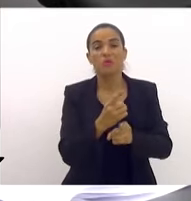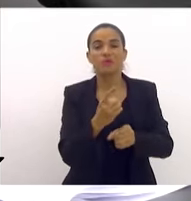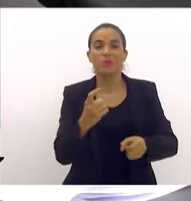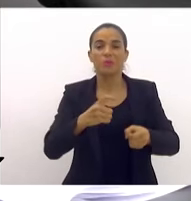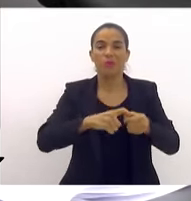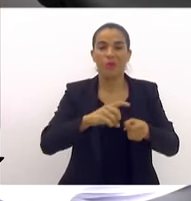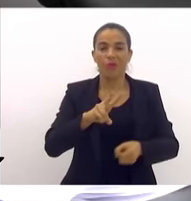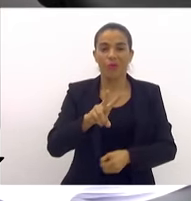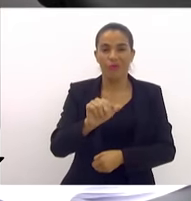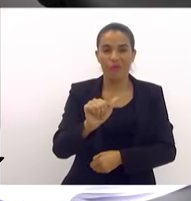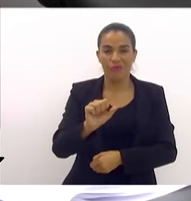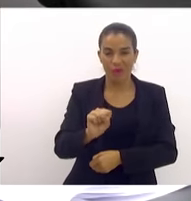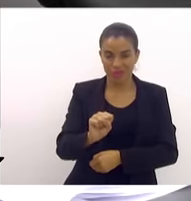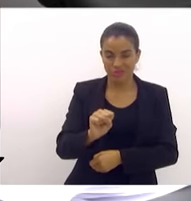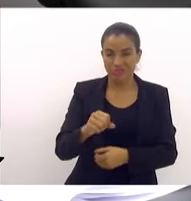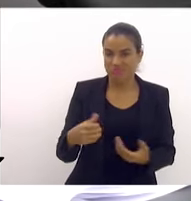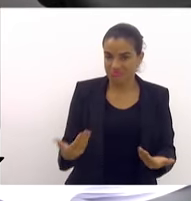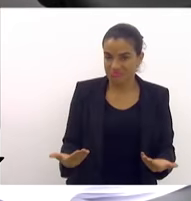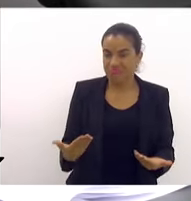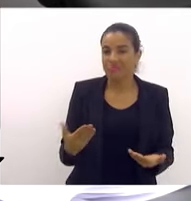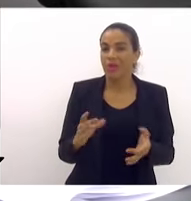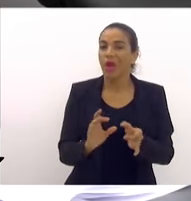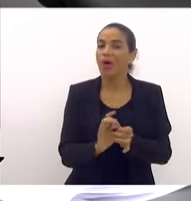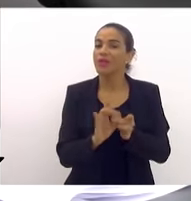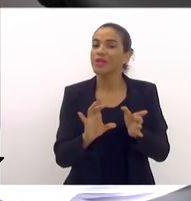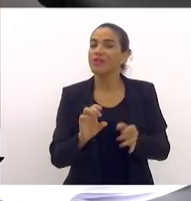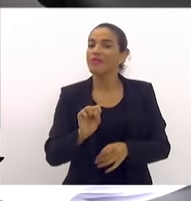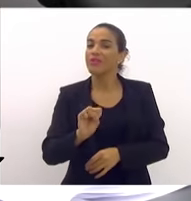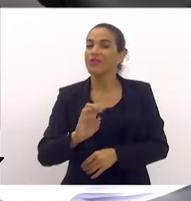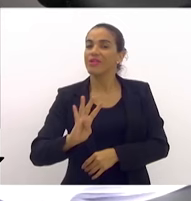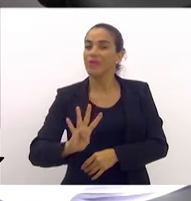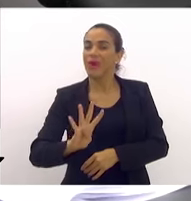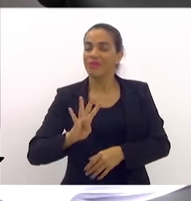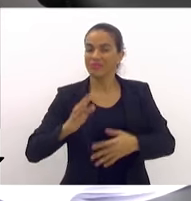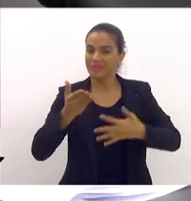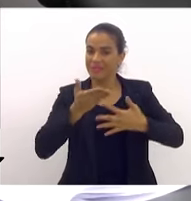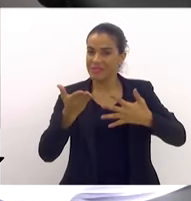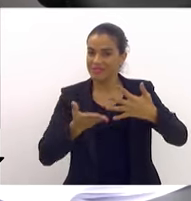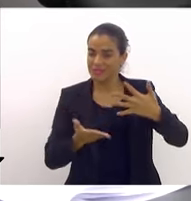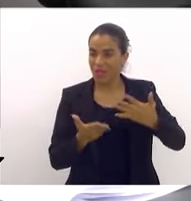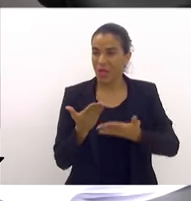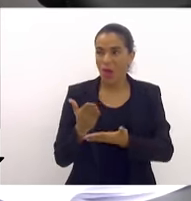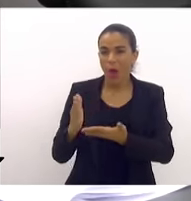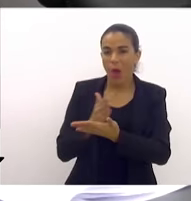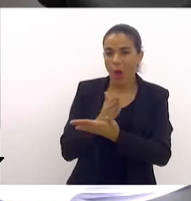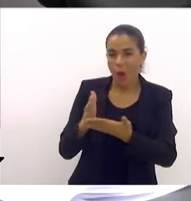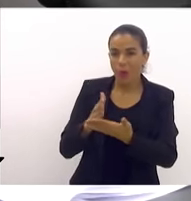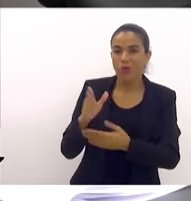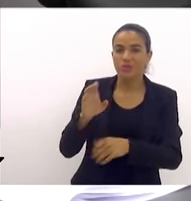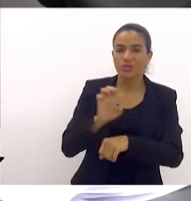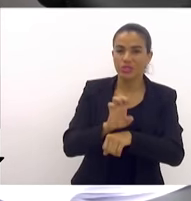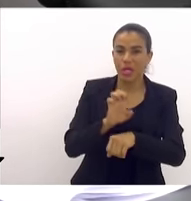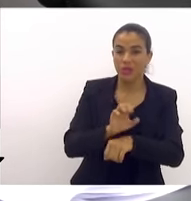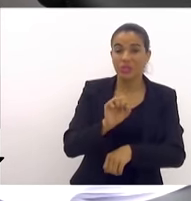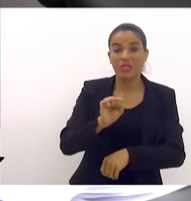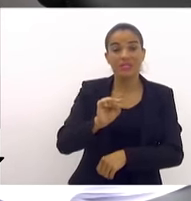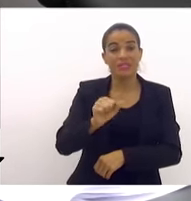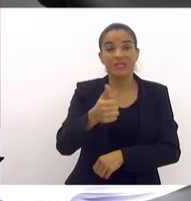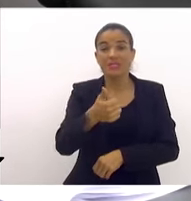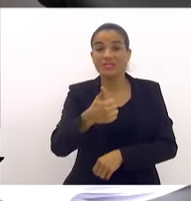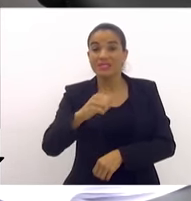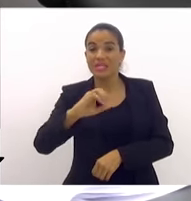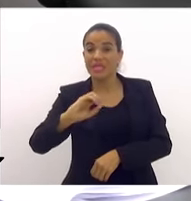FAS, que autorizava 84 vezes. Tem outros estados que têm 108, e tem um estado que tem